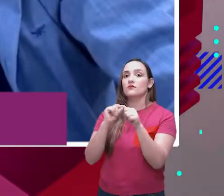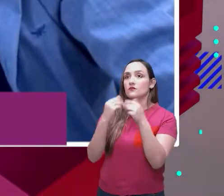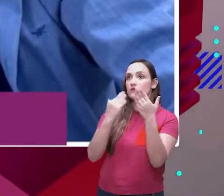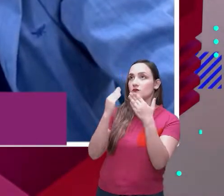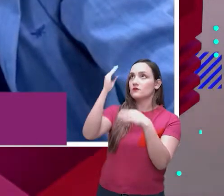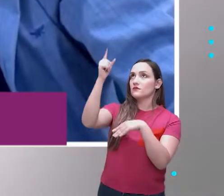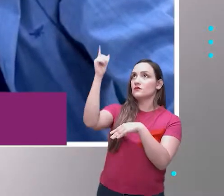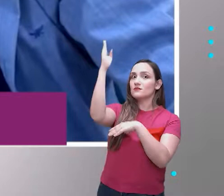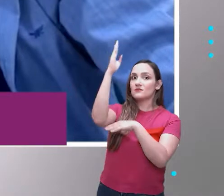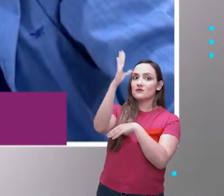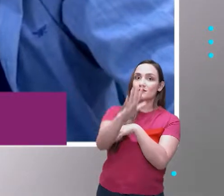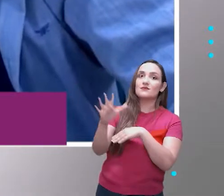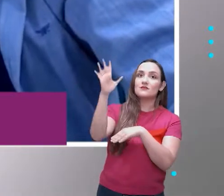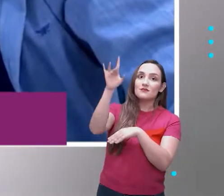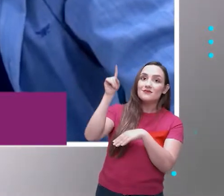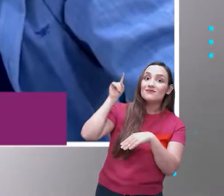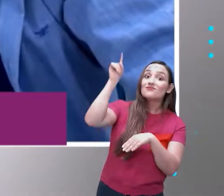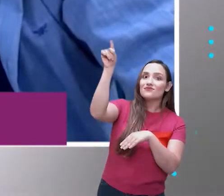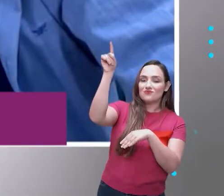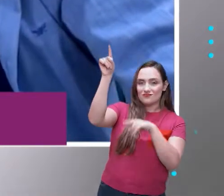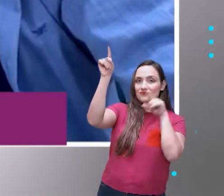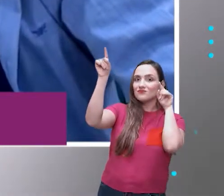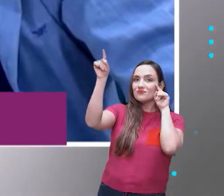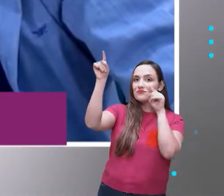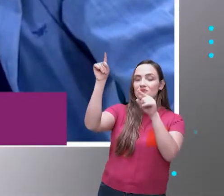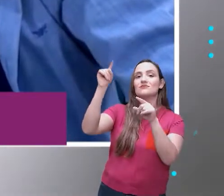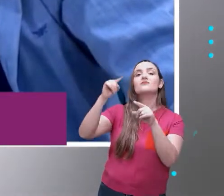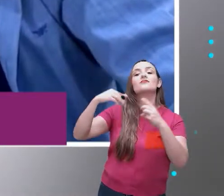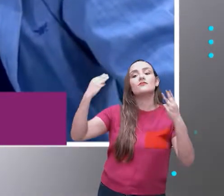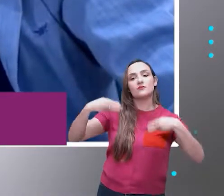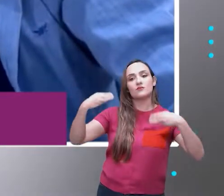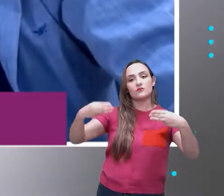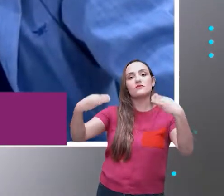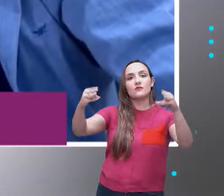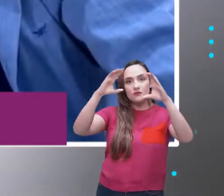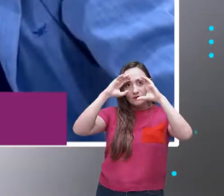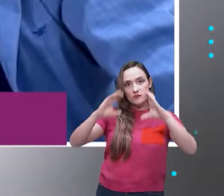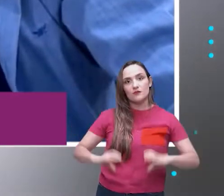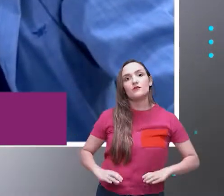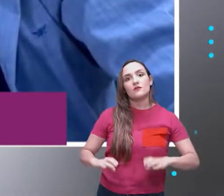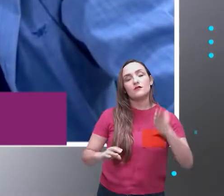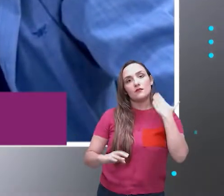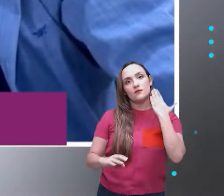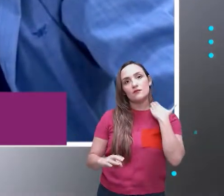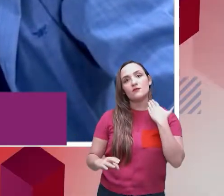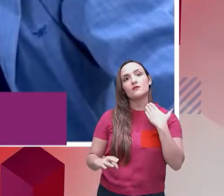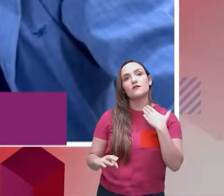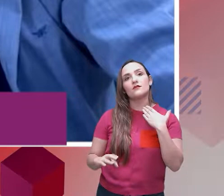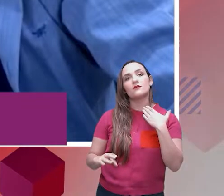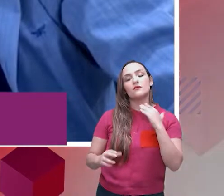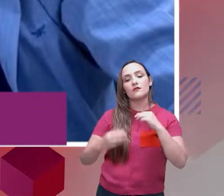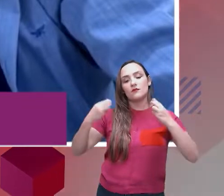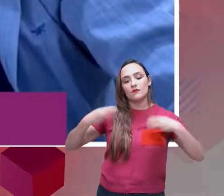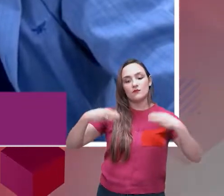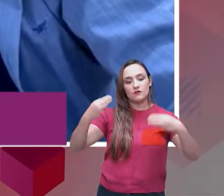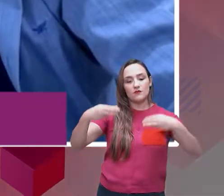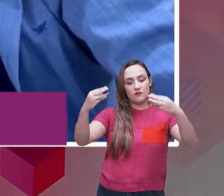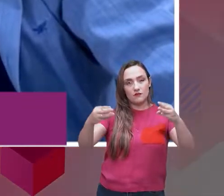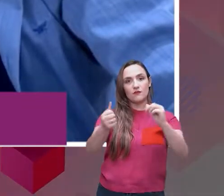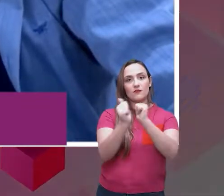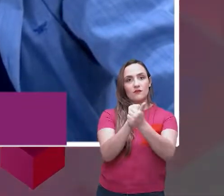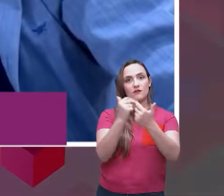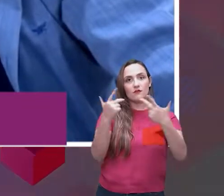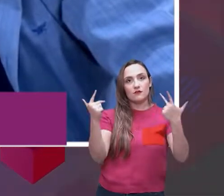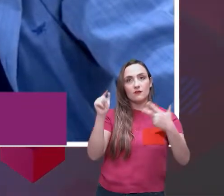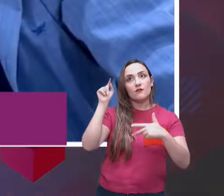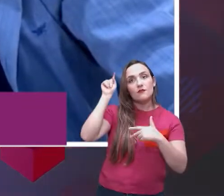parâmetro nacional do que se paga na Bolsa pelo Ministério da Cidadania, antigo Ministério do Esporte,